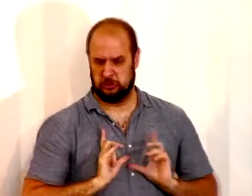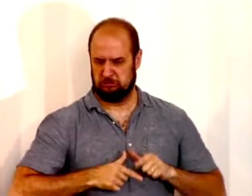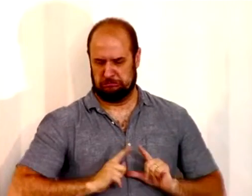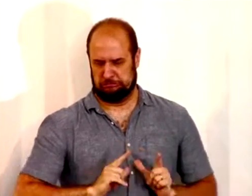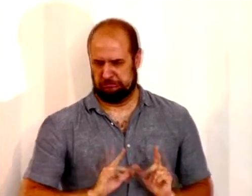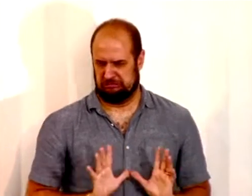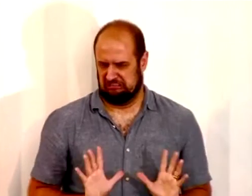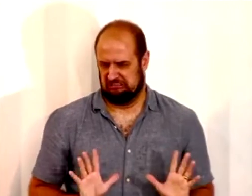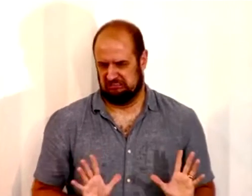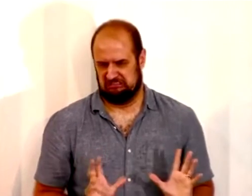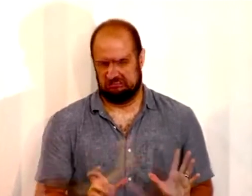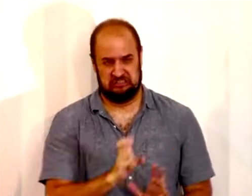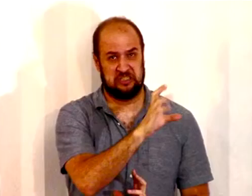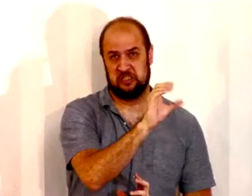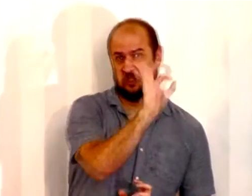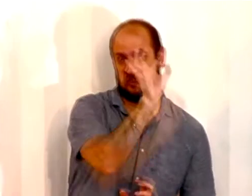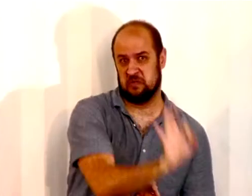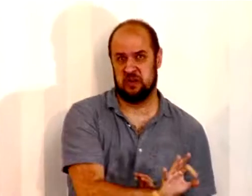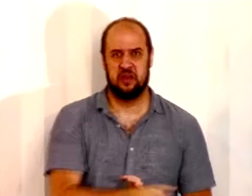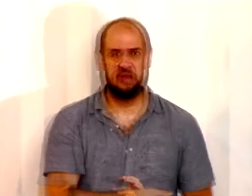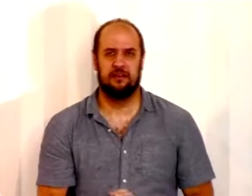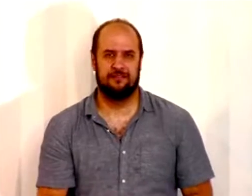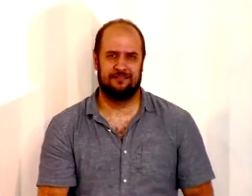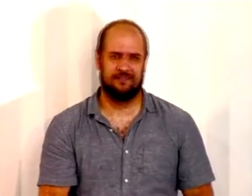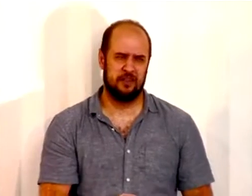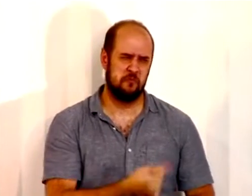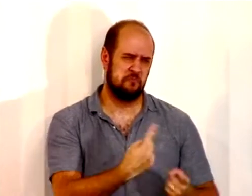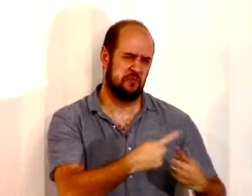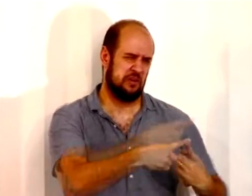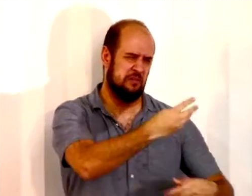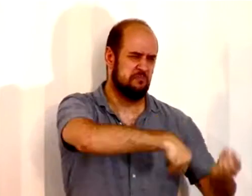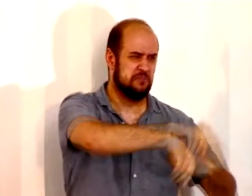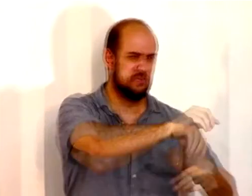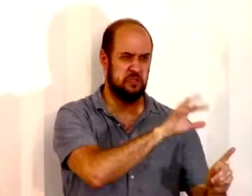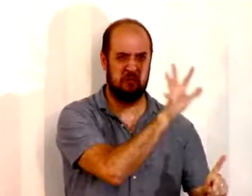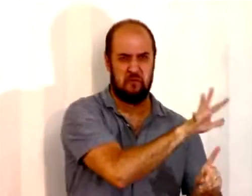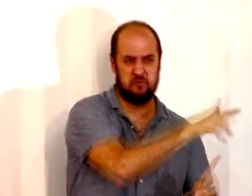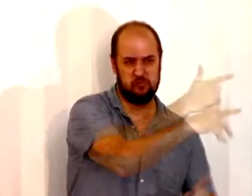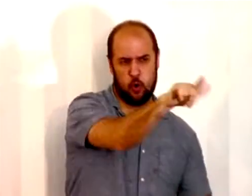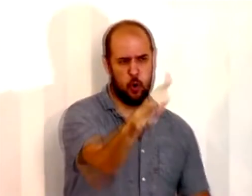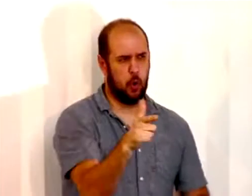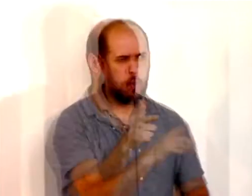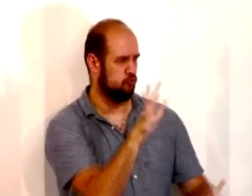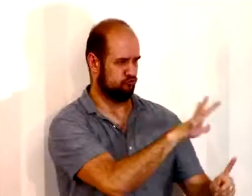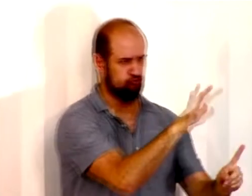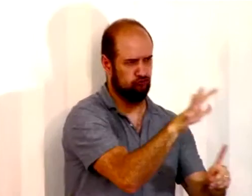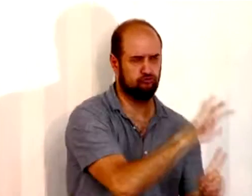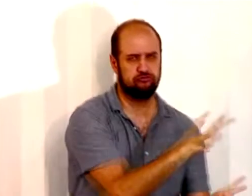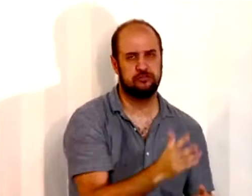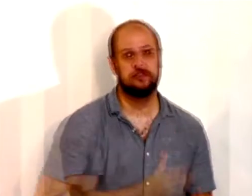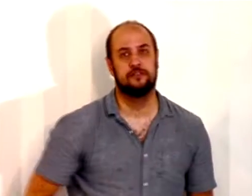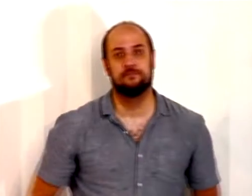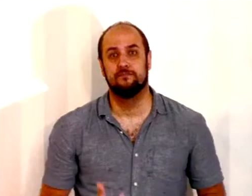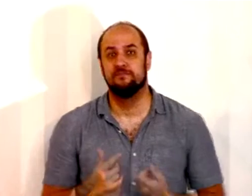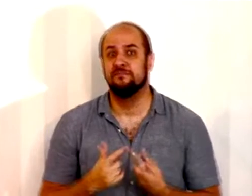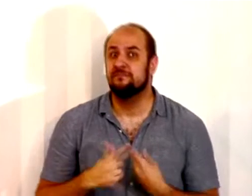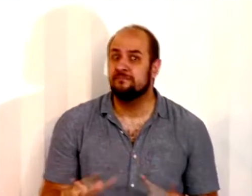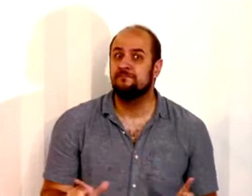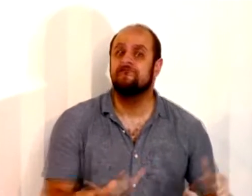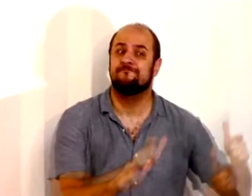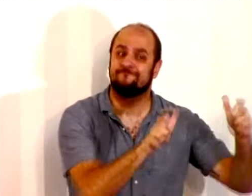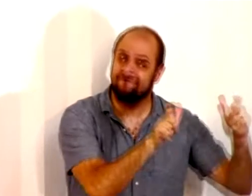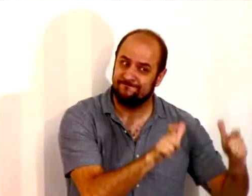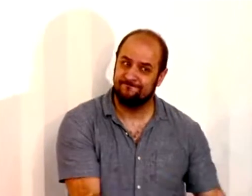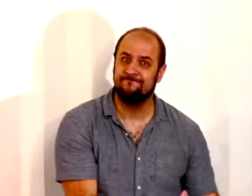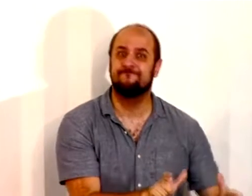assim, 50%, por causa da mixigenação, da influência daqueles povos. Mas ali também, queridos, era um local